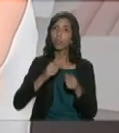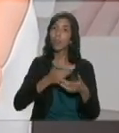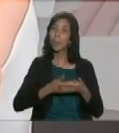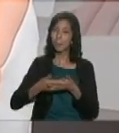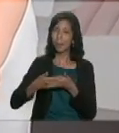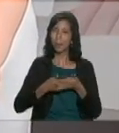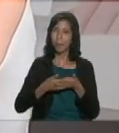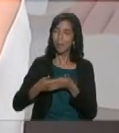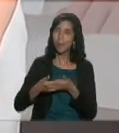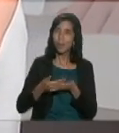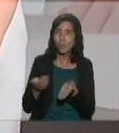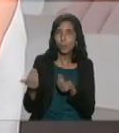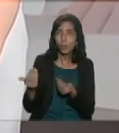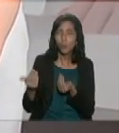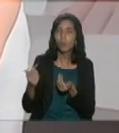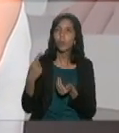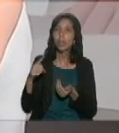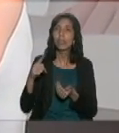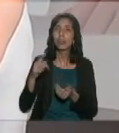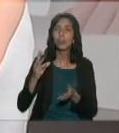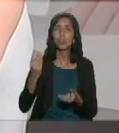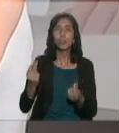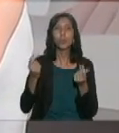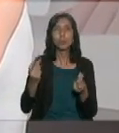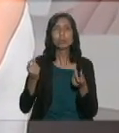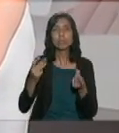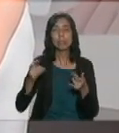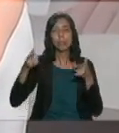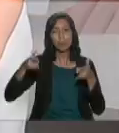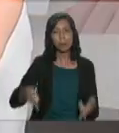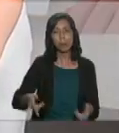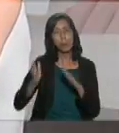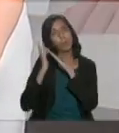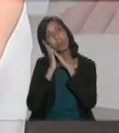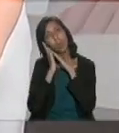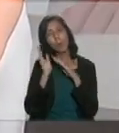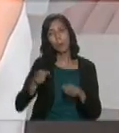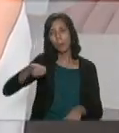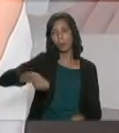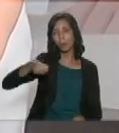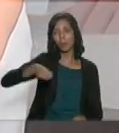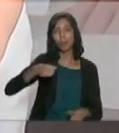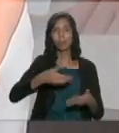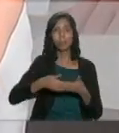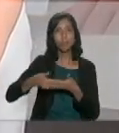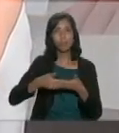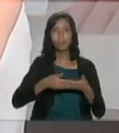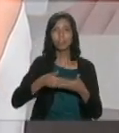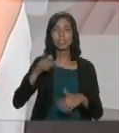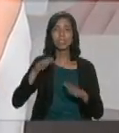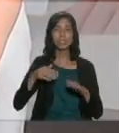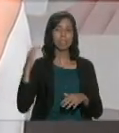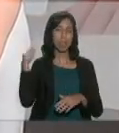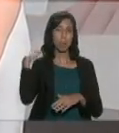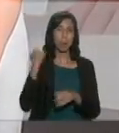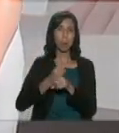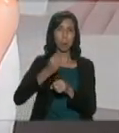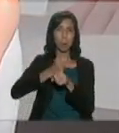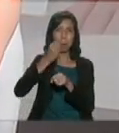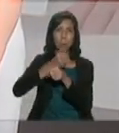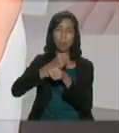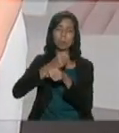bebê muito novinho, ele passa muito tempo ou deitadinho no berço, no bebê conforto, e ele cria muitos pontos de tensão na